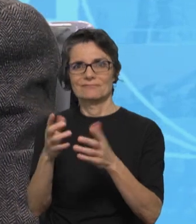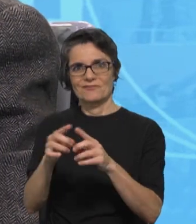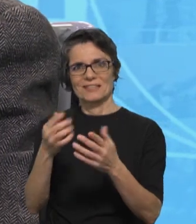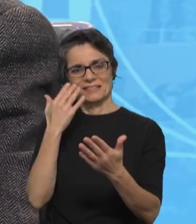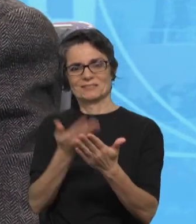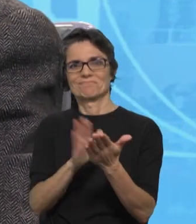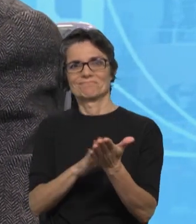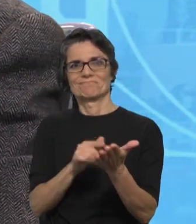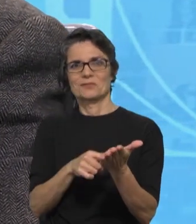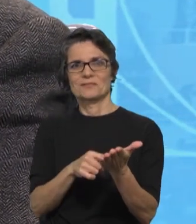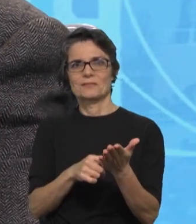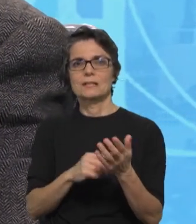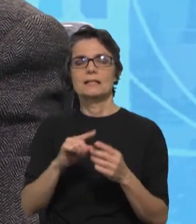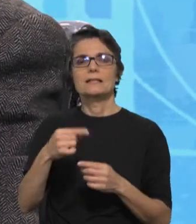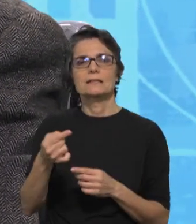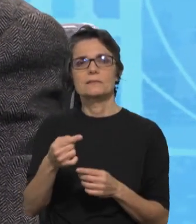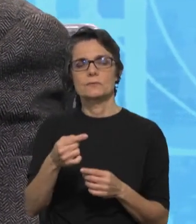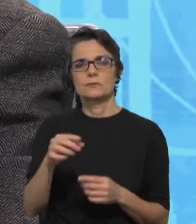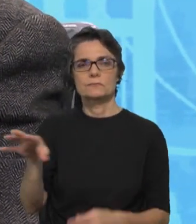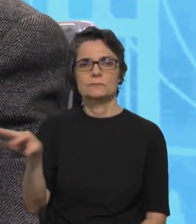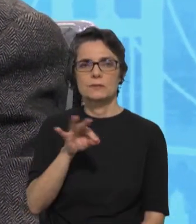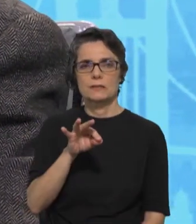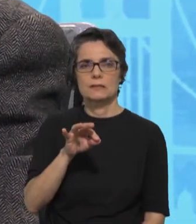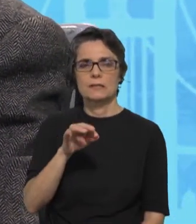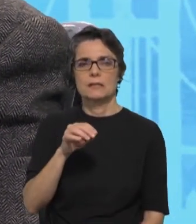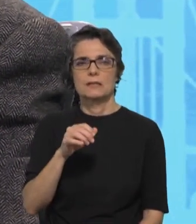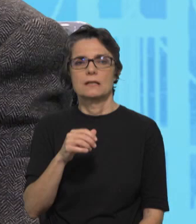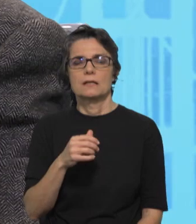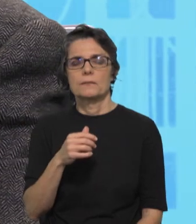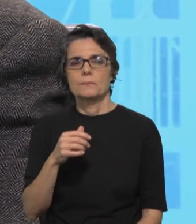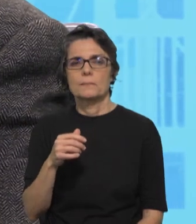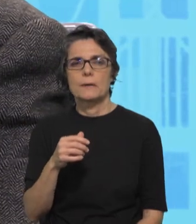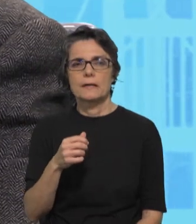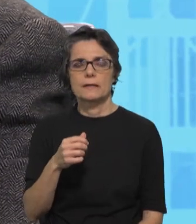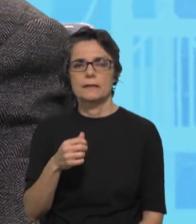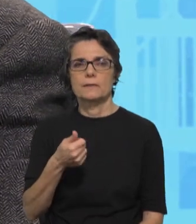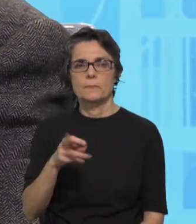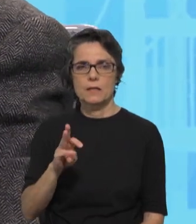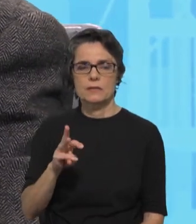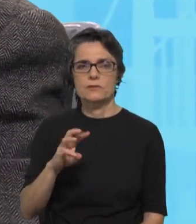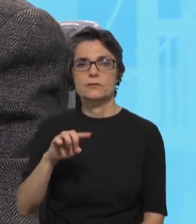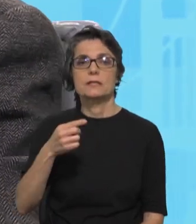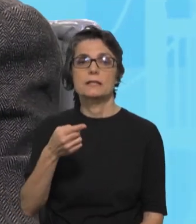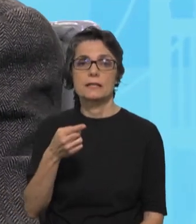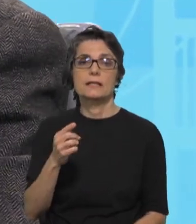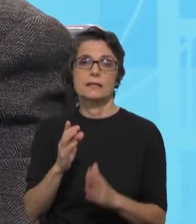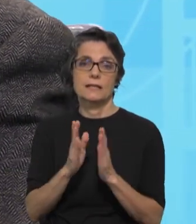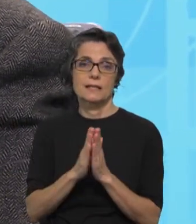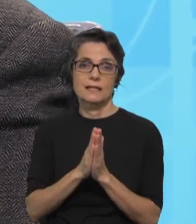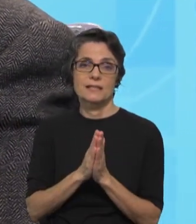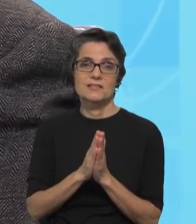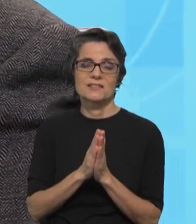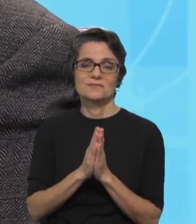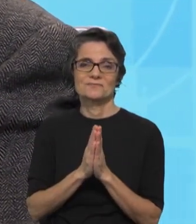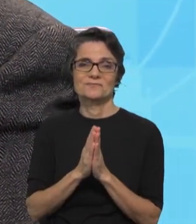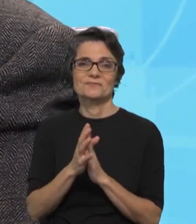Foi nomeado depois para Beja. A Igreja ganhou um bispo. Olha, a Sociologia perdeu um dos